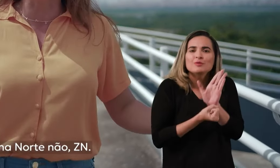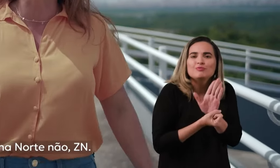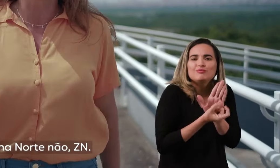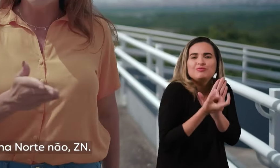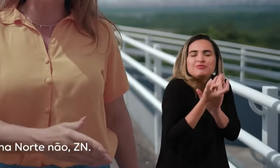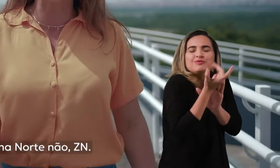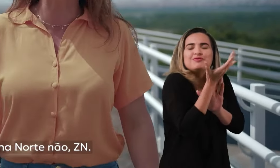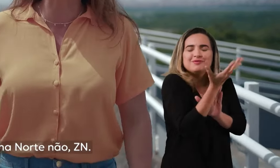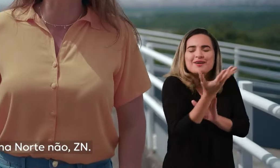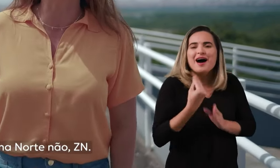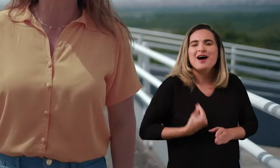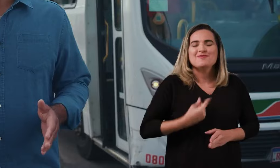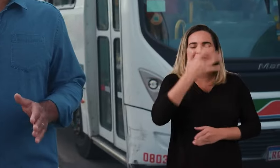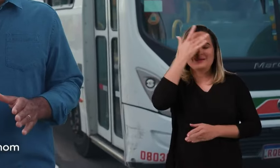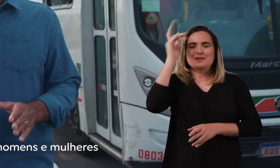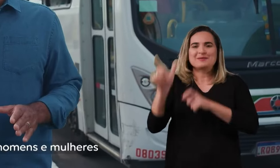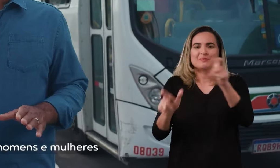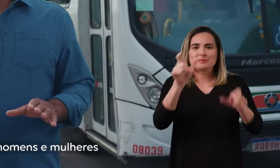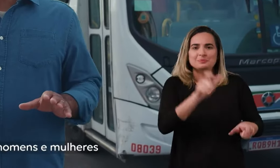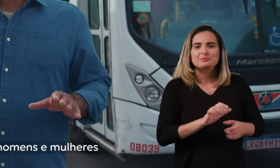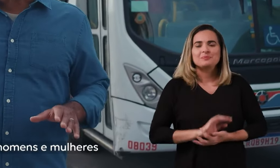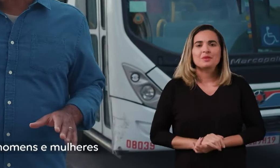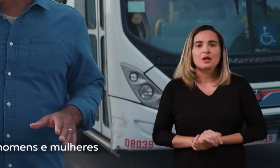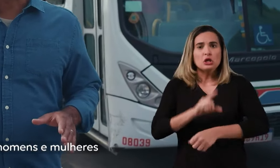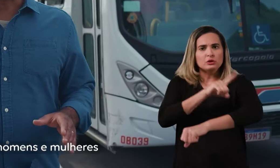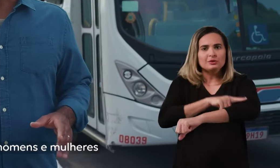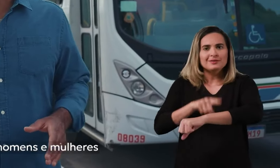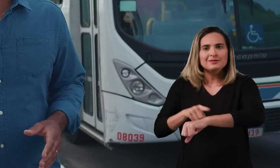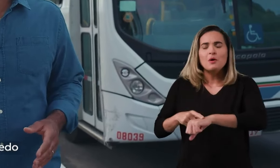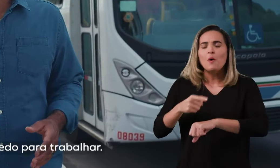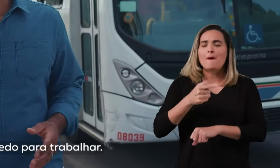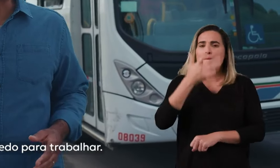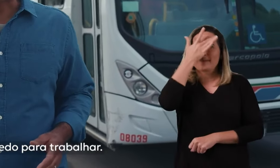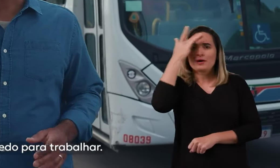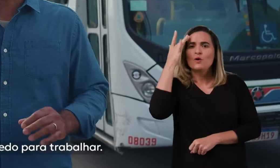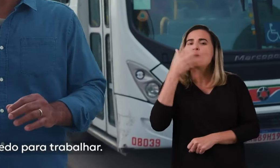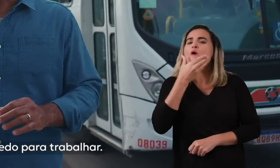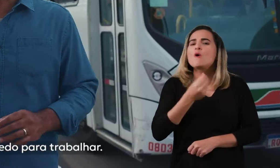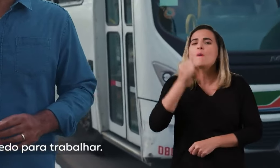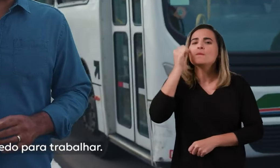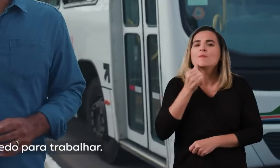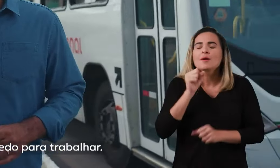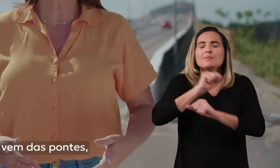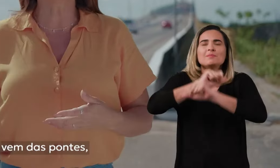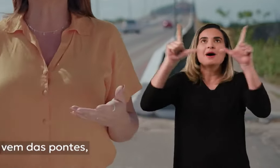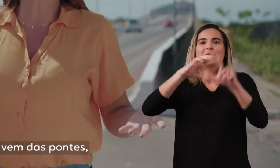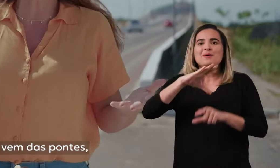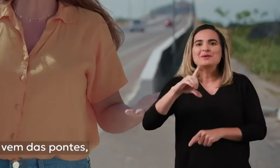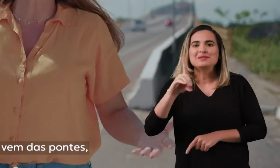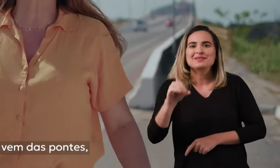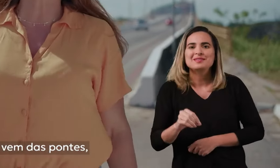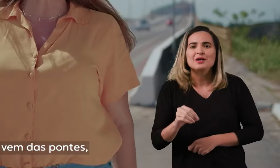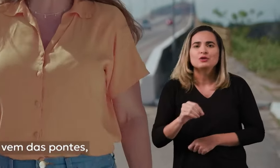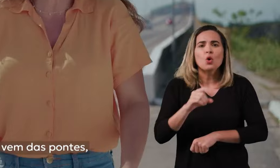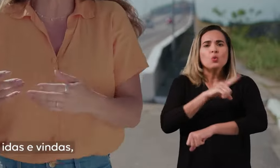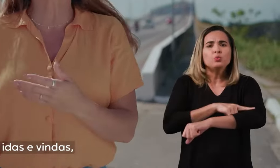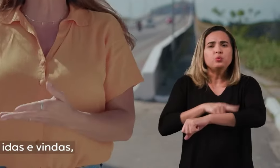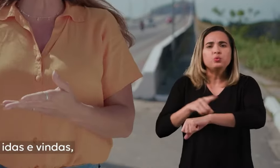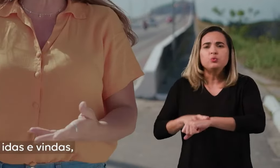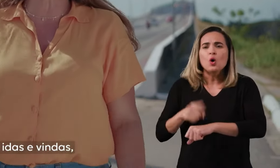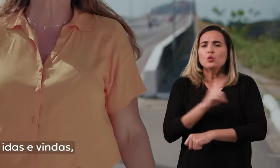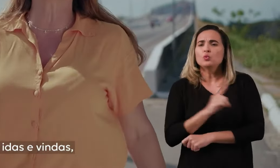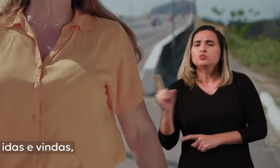Norte não, ZN. ZN, onde homens e mulheres acordam cedo para trabalhar. No vai e vem das pontes,